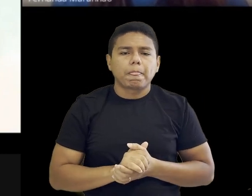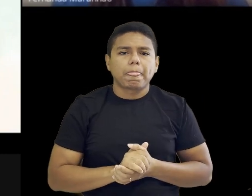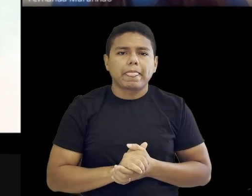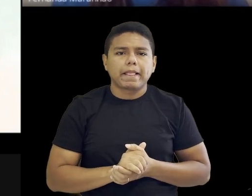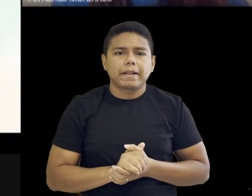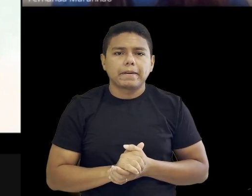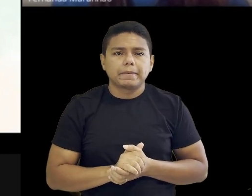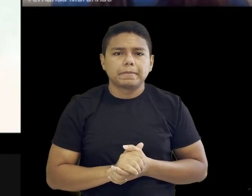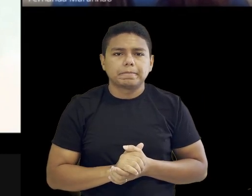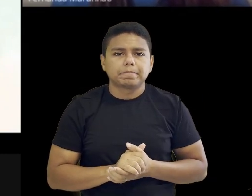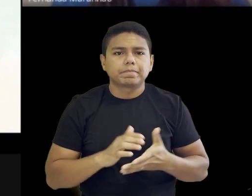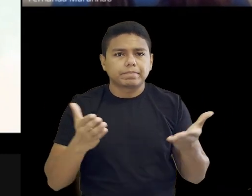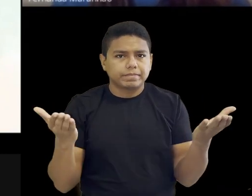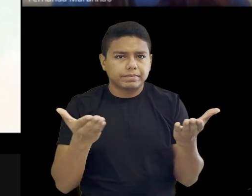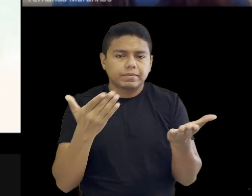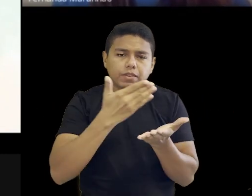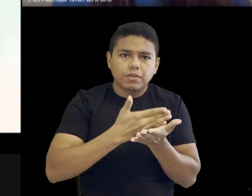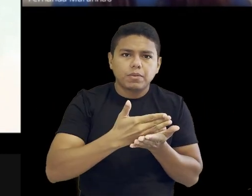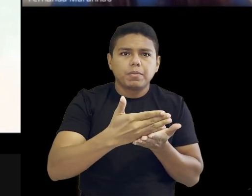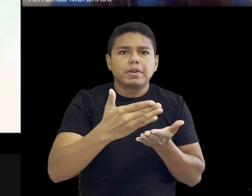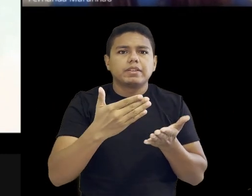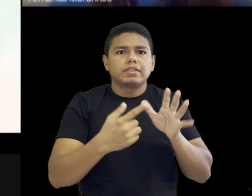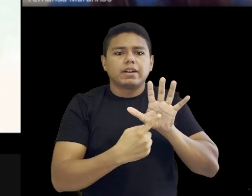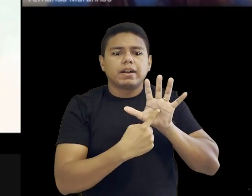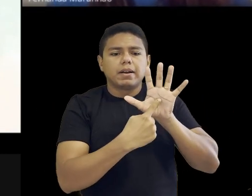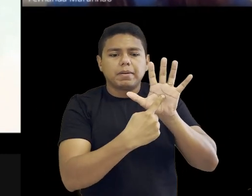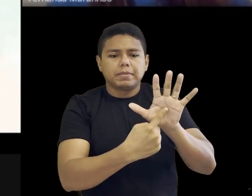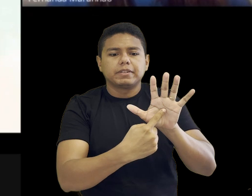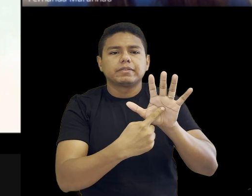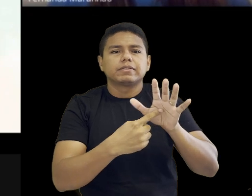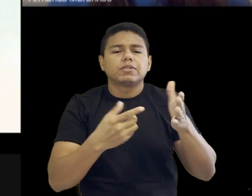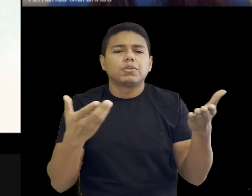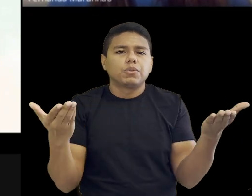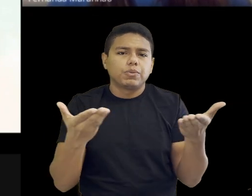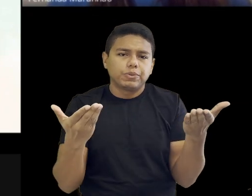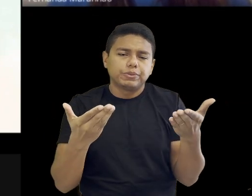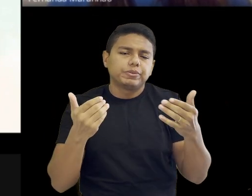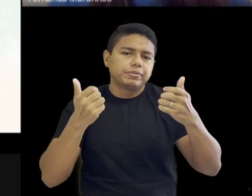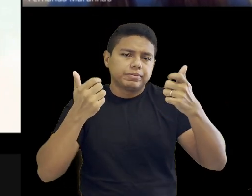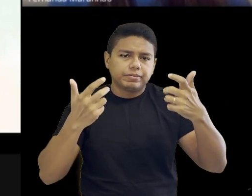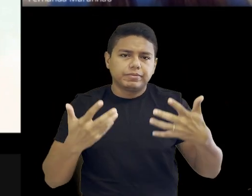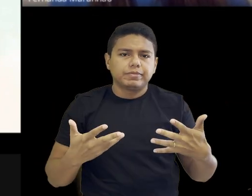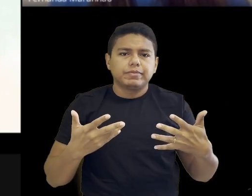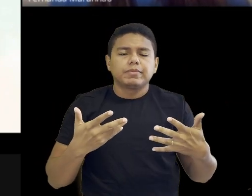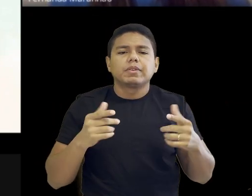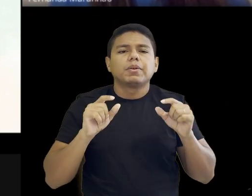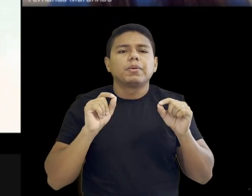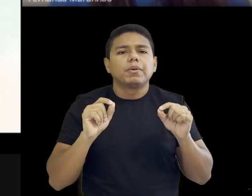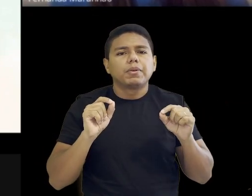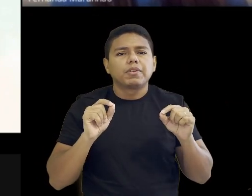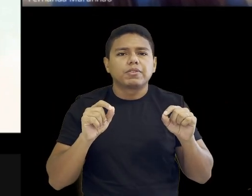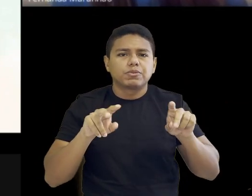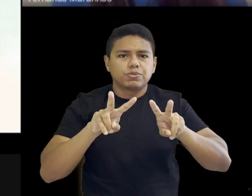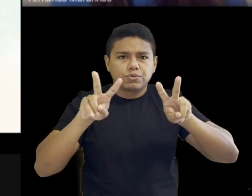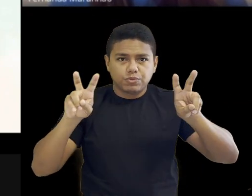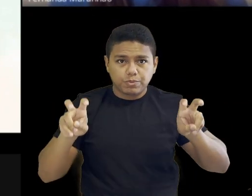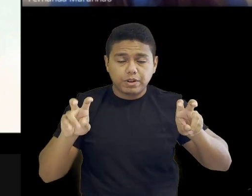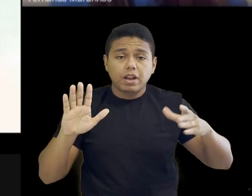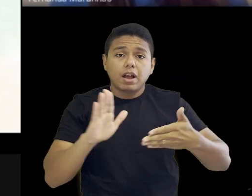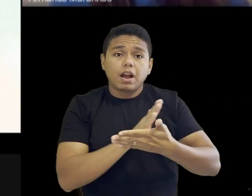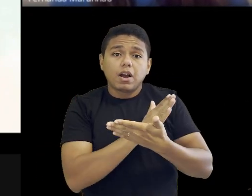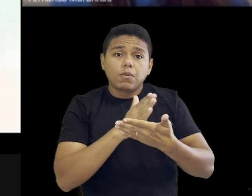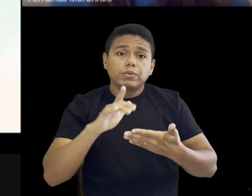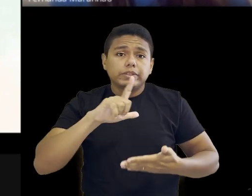à esquerda uma foto. Agora começamos a nossa apresentação. Nós vamos falar